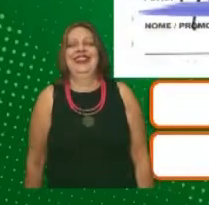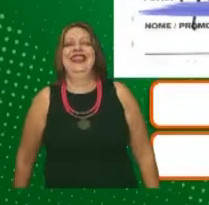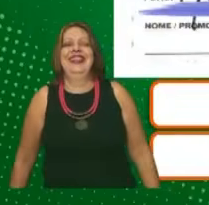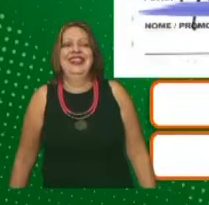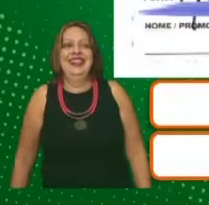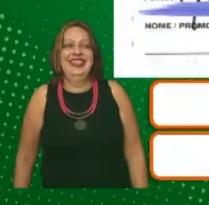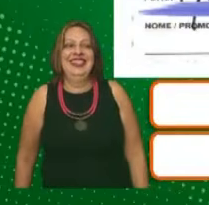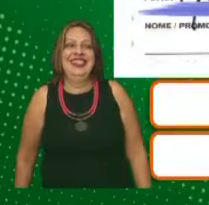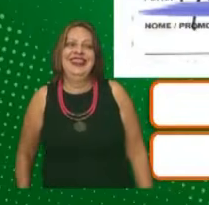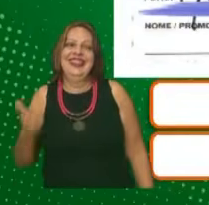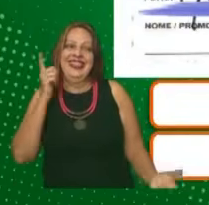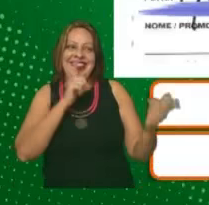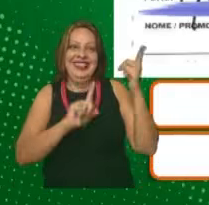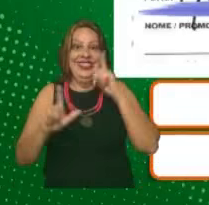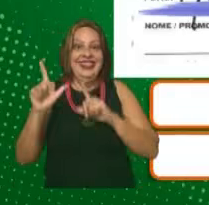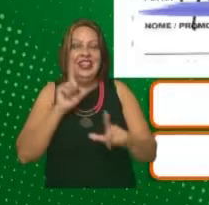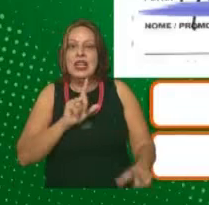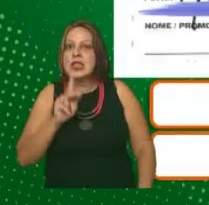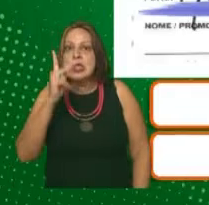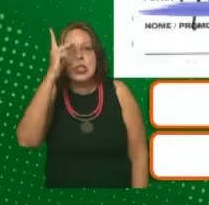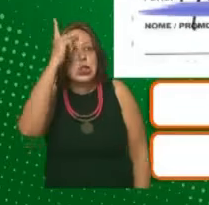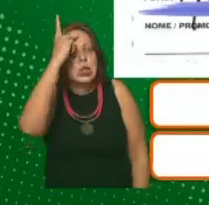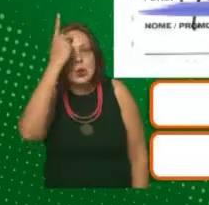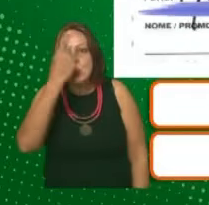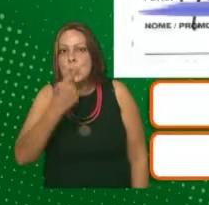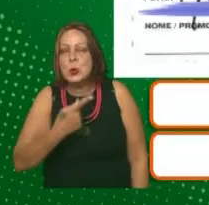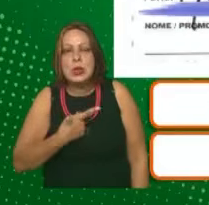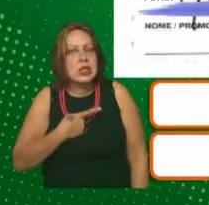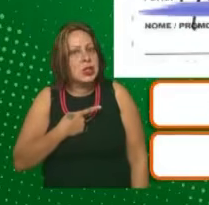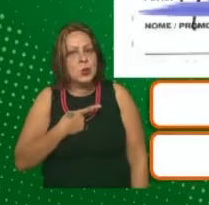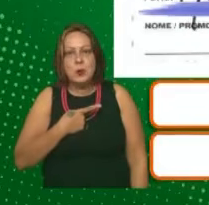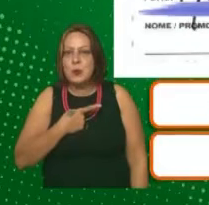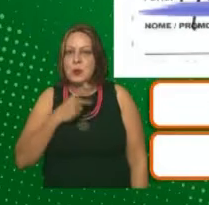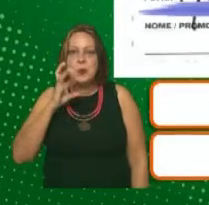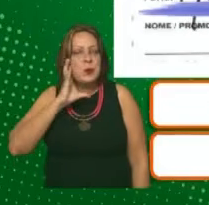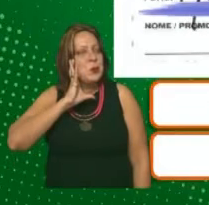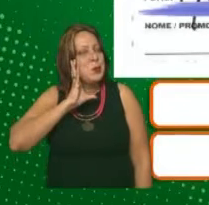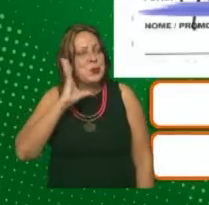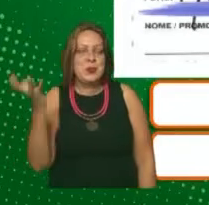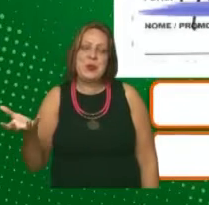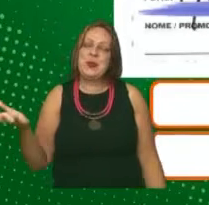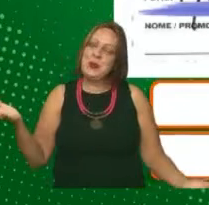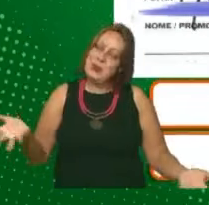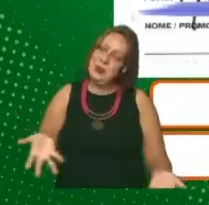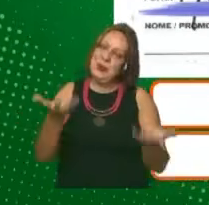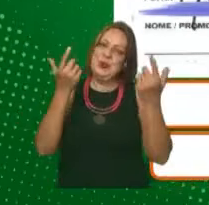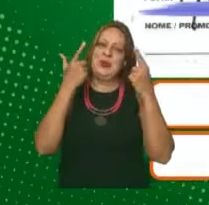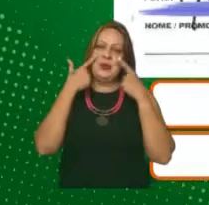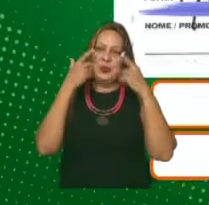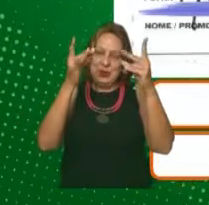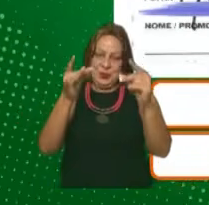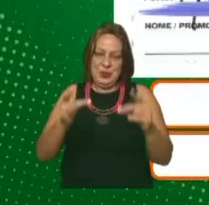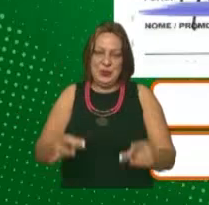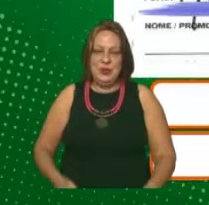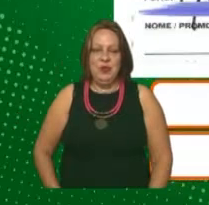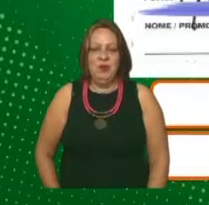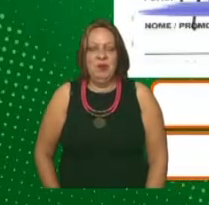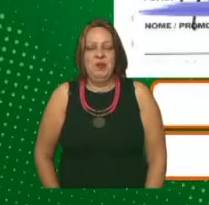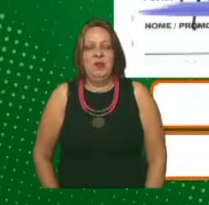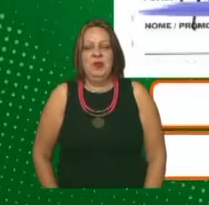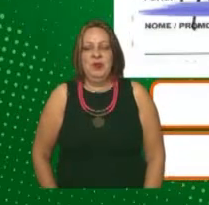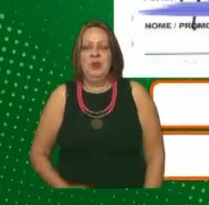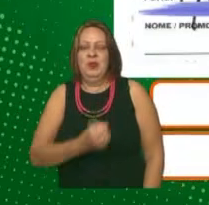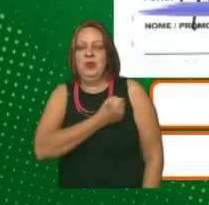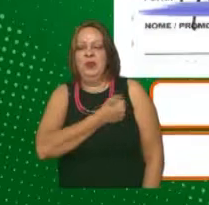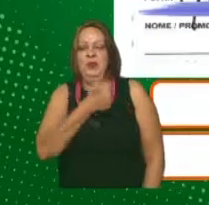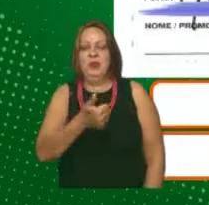Capicim! Levou sozinho! Decidiu! Vamos lá, olha aí os detalhes, hein? O certificado